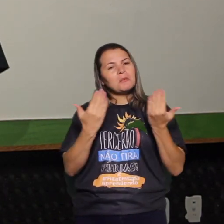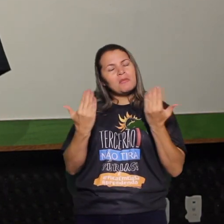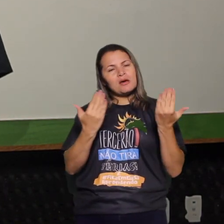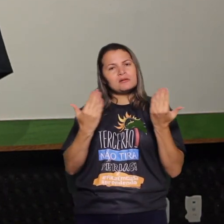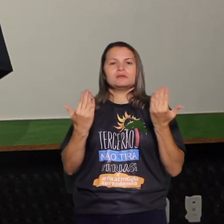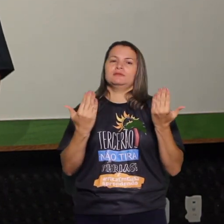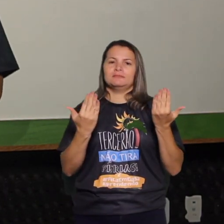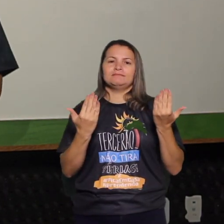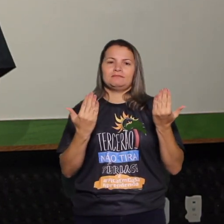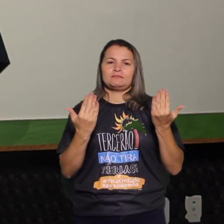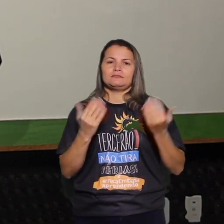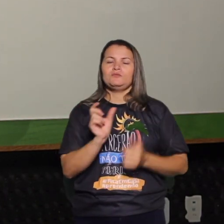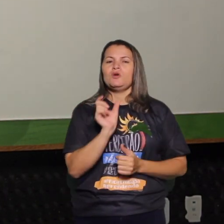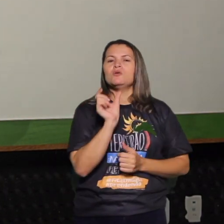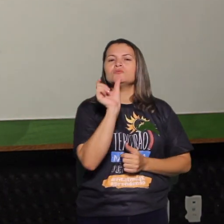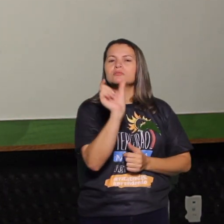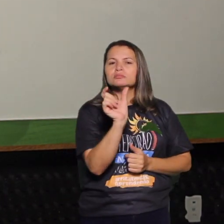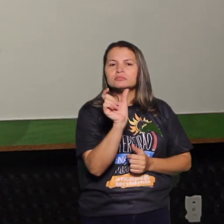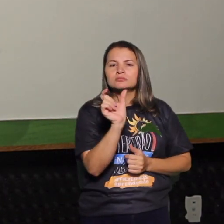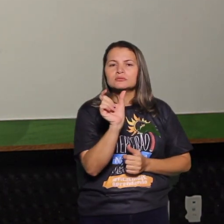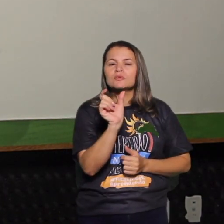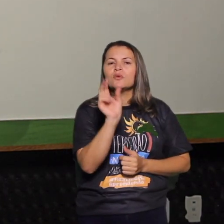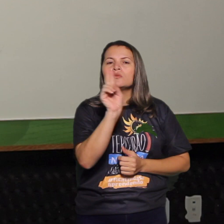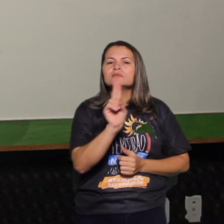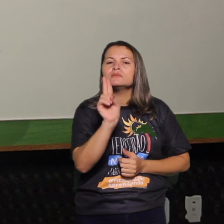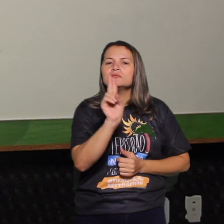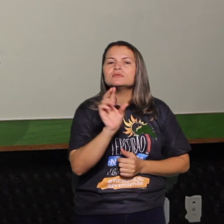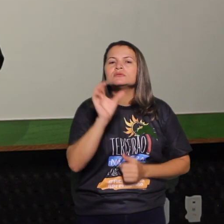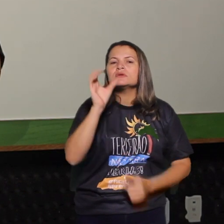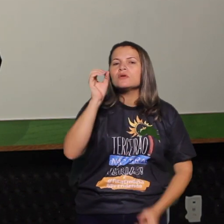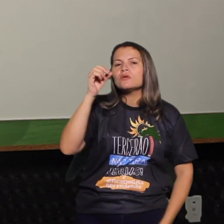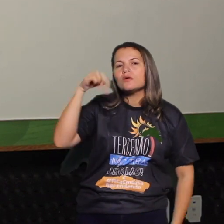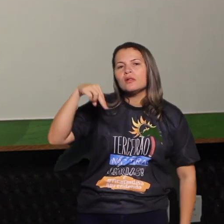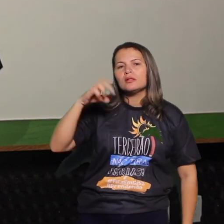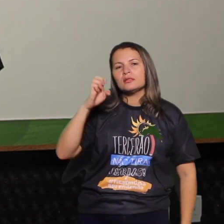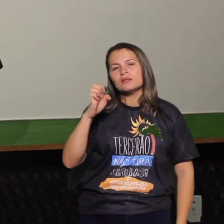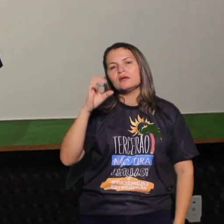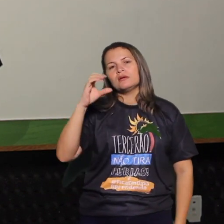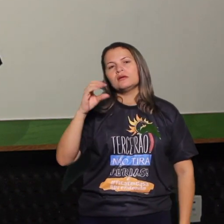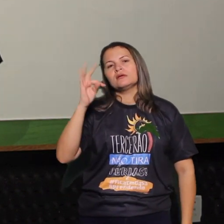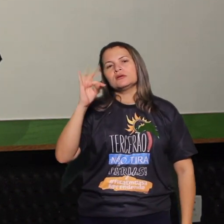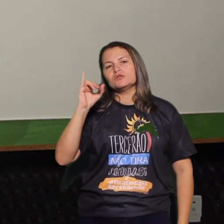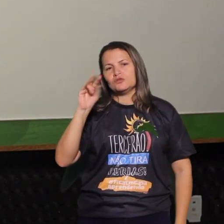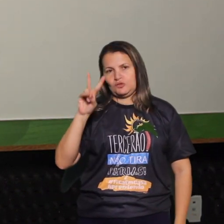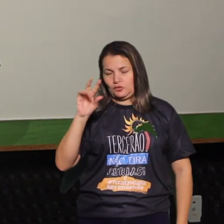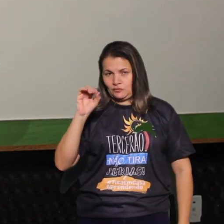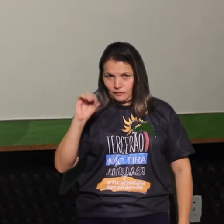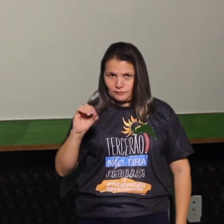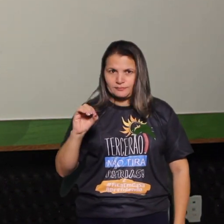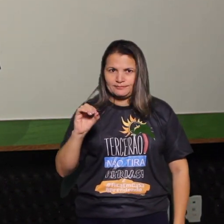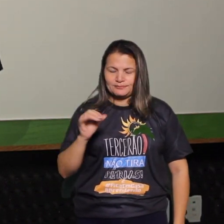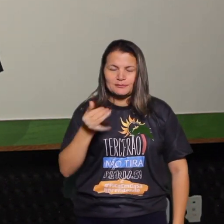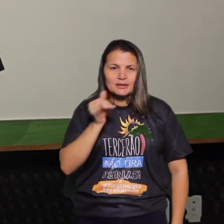E a comparação é feita usando o quê? Os conectores, os conectivos, as